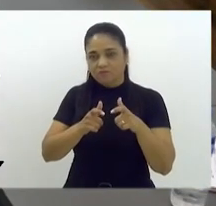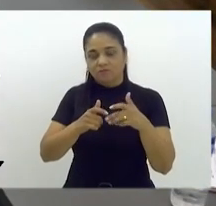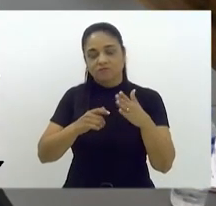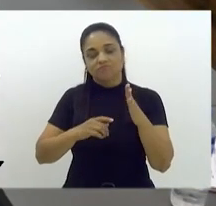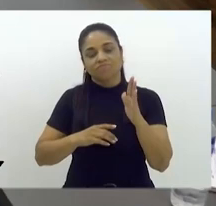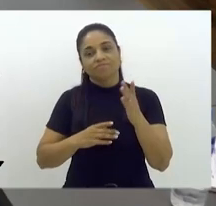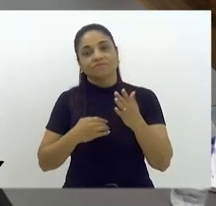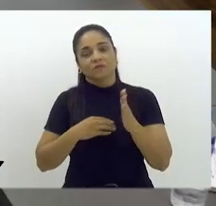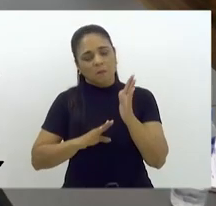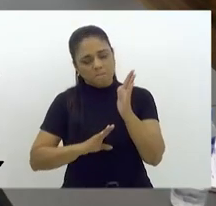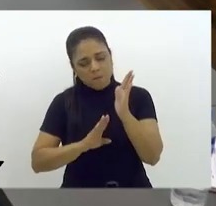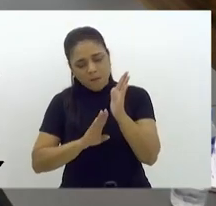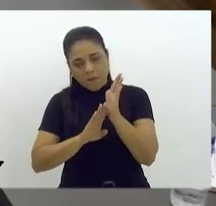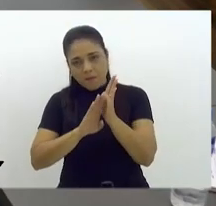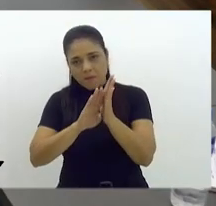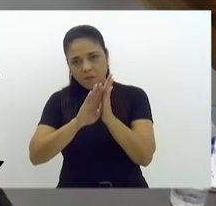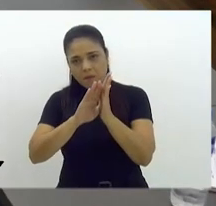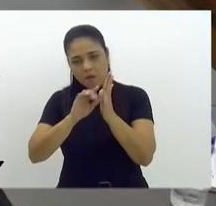pouquinho